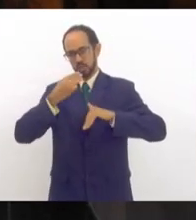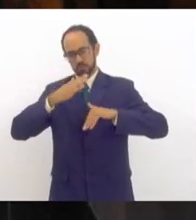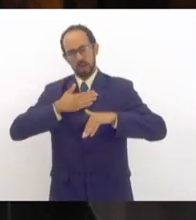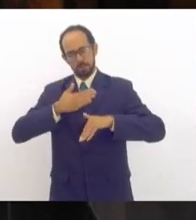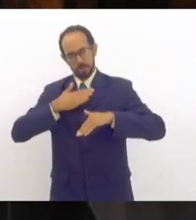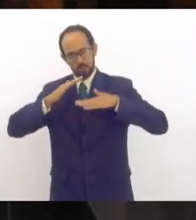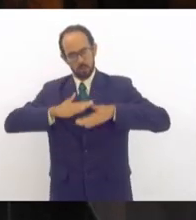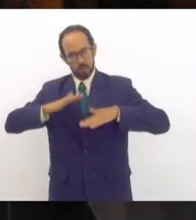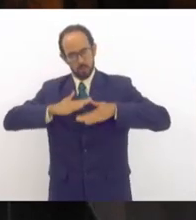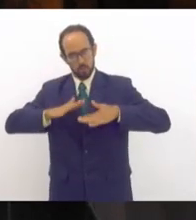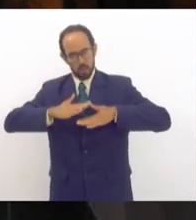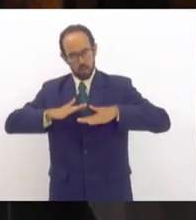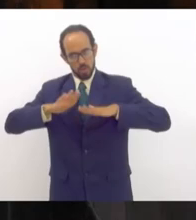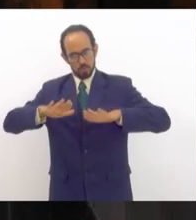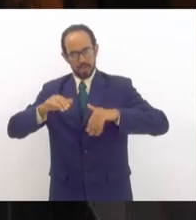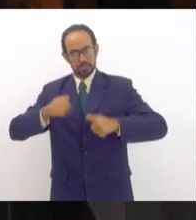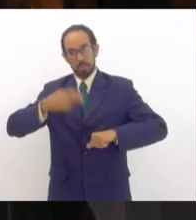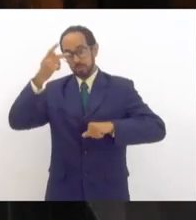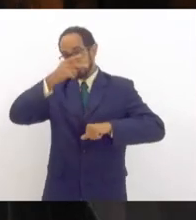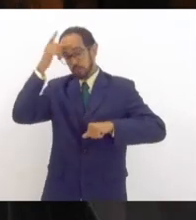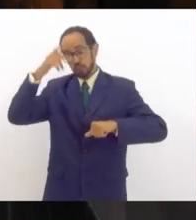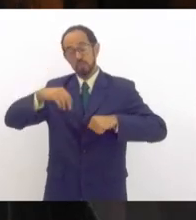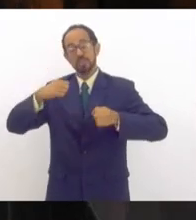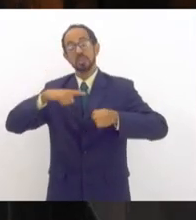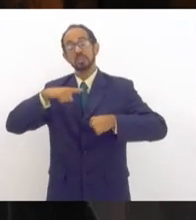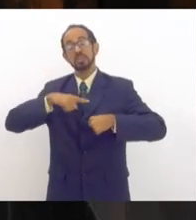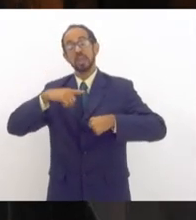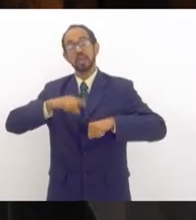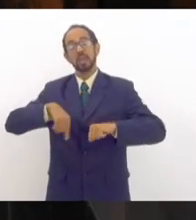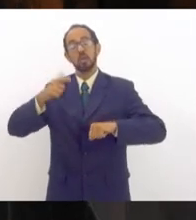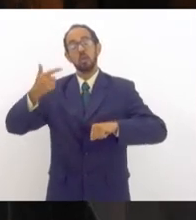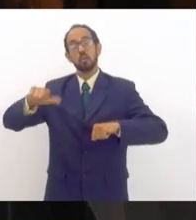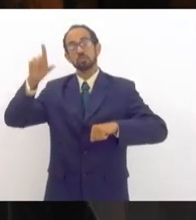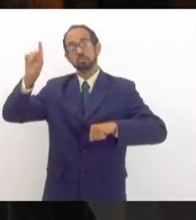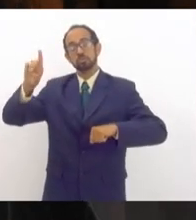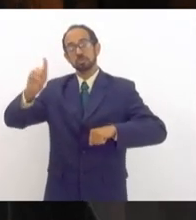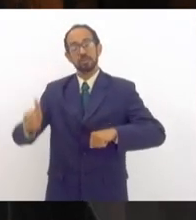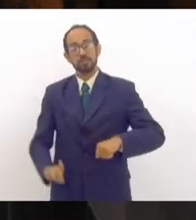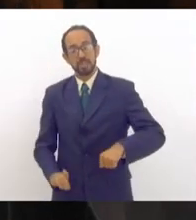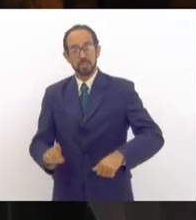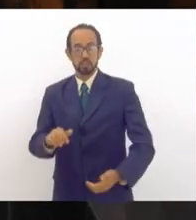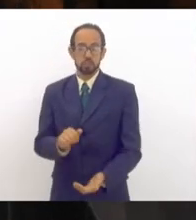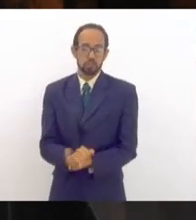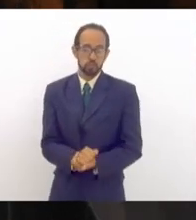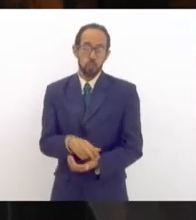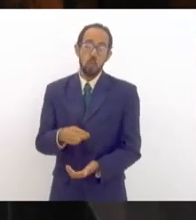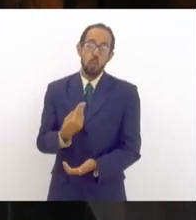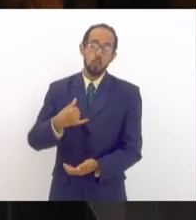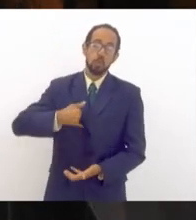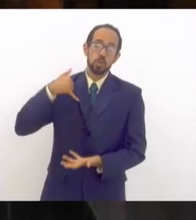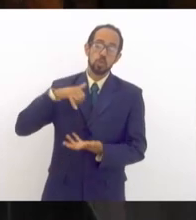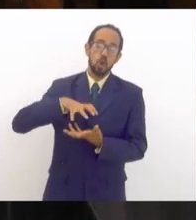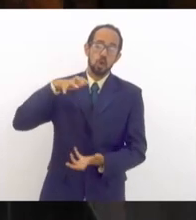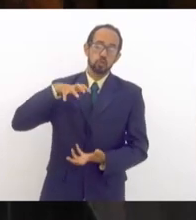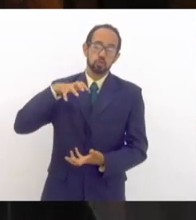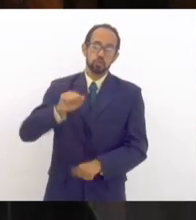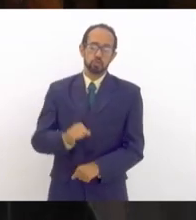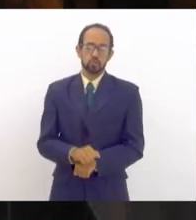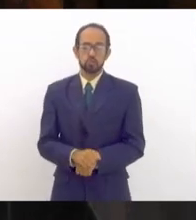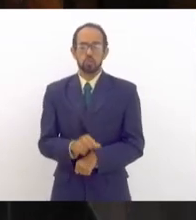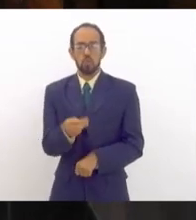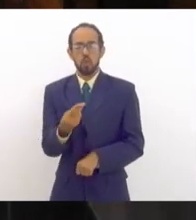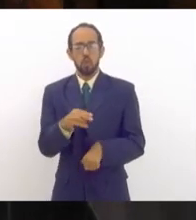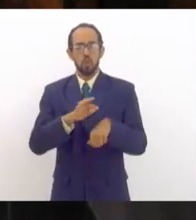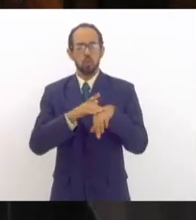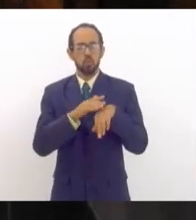mas as pessoas que tem pessoas com necessidades especiais em casa as pessoas que têm doses pessoas